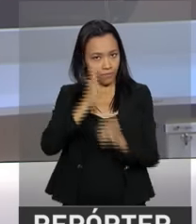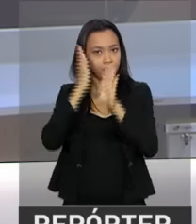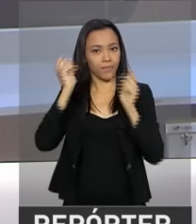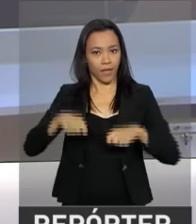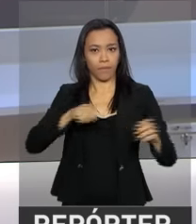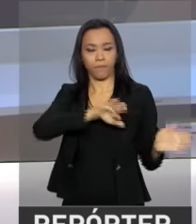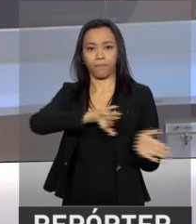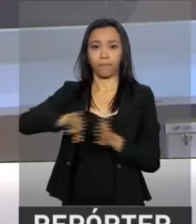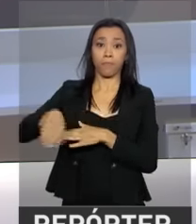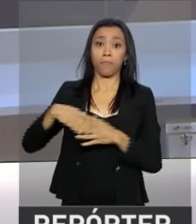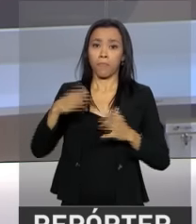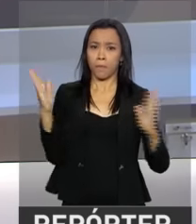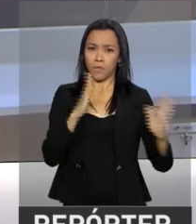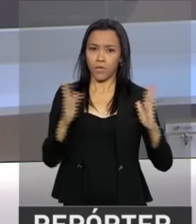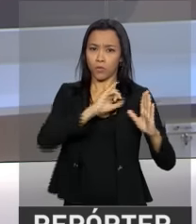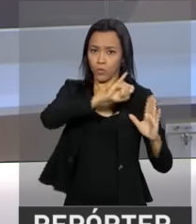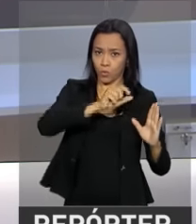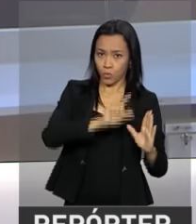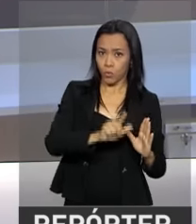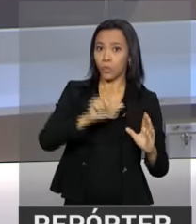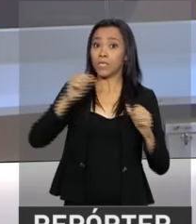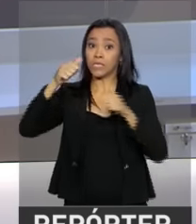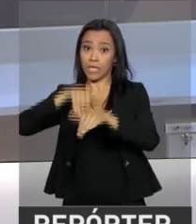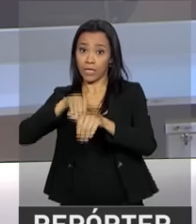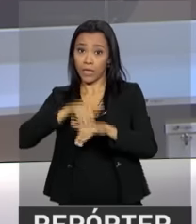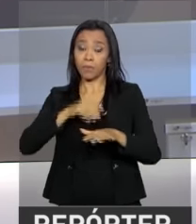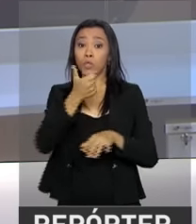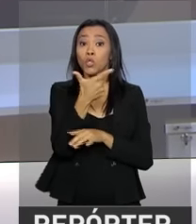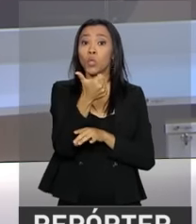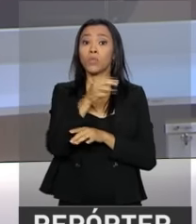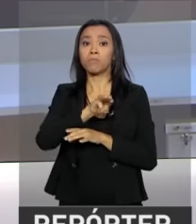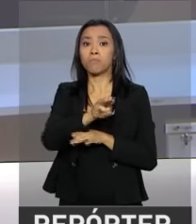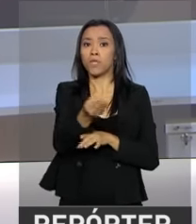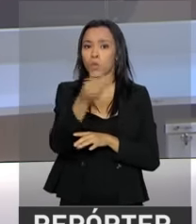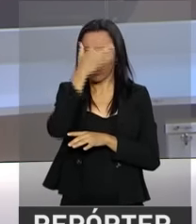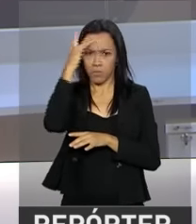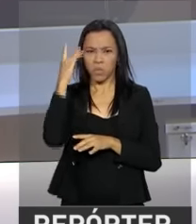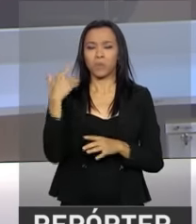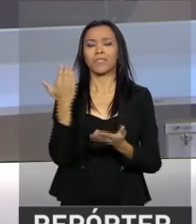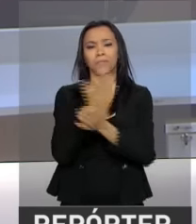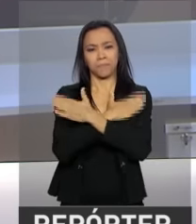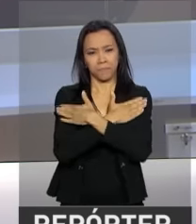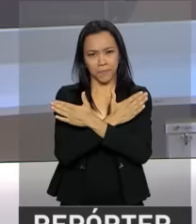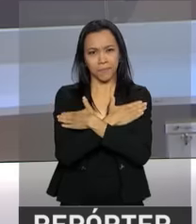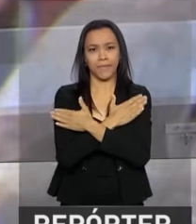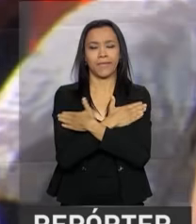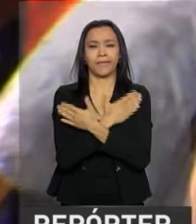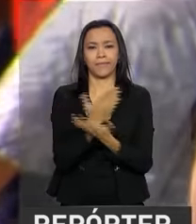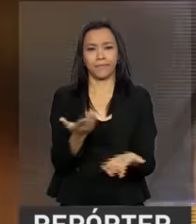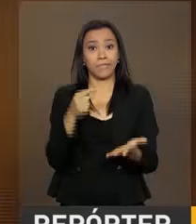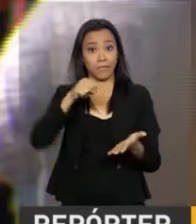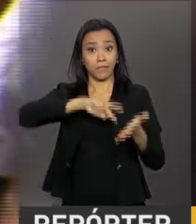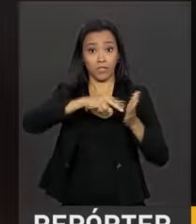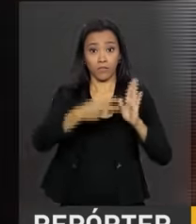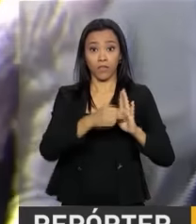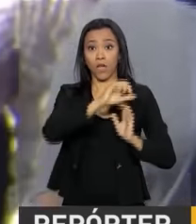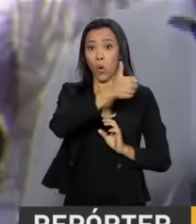Entre julho e setembro deste ano, 12 milhões de pessoas estavam desempregadas. Isso